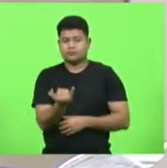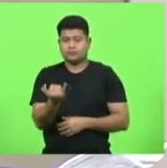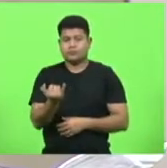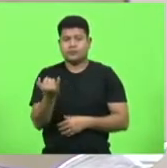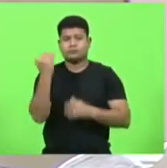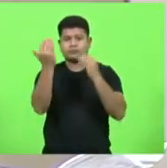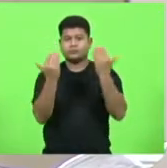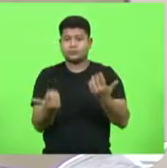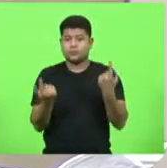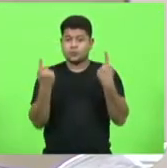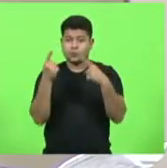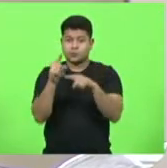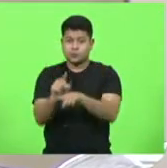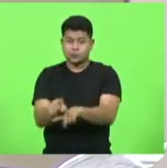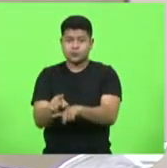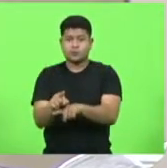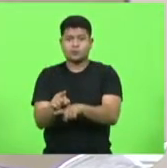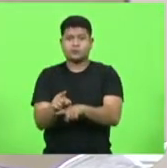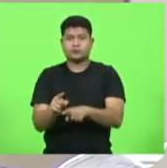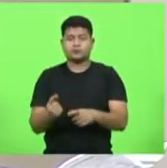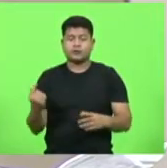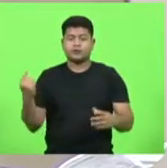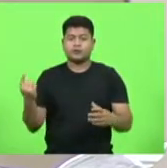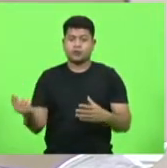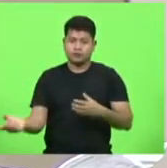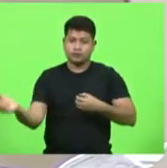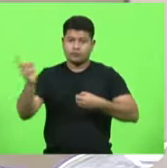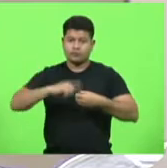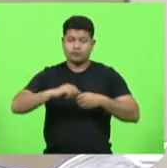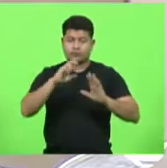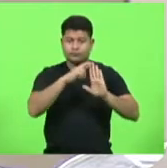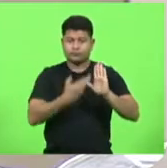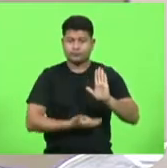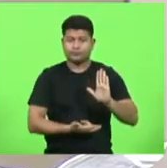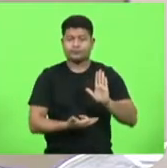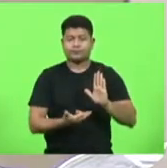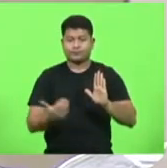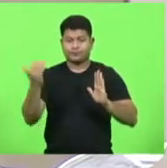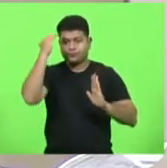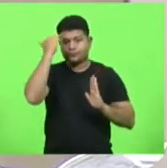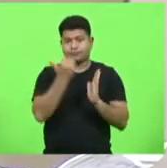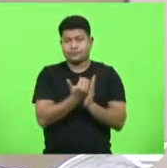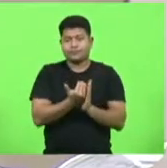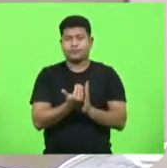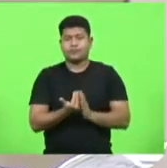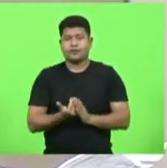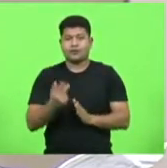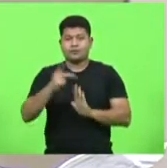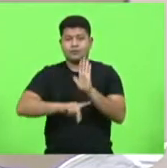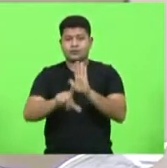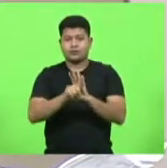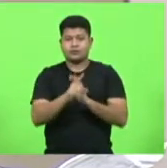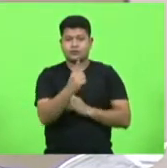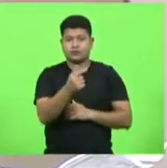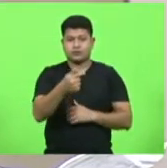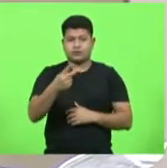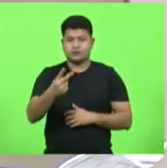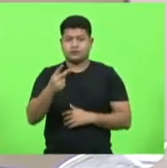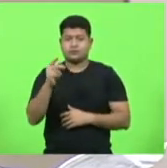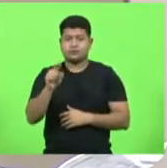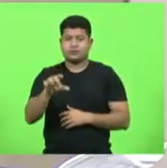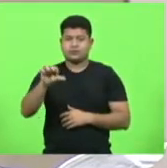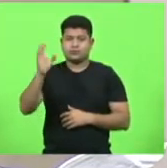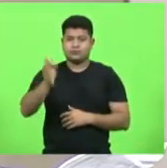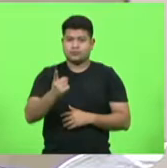seguinte matéria e que a mesma terá seu encaminhamento conforme o regimento interno. Projeto de Lei 172.9/2018,